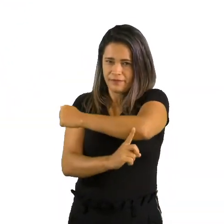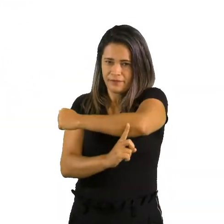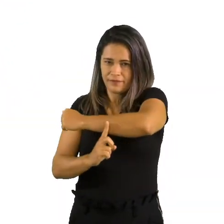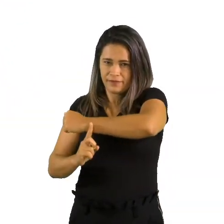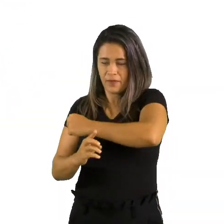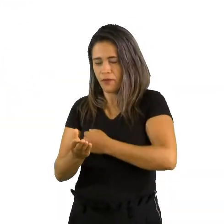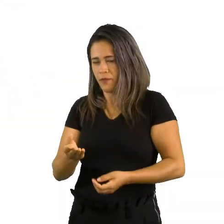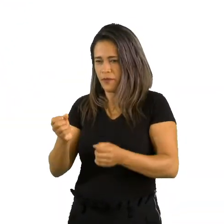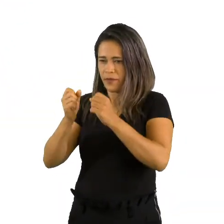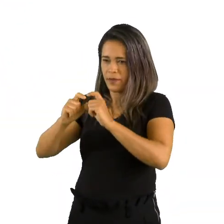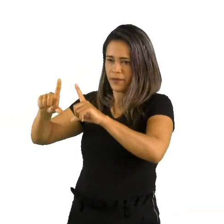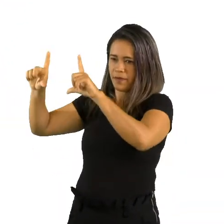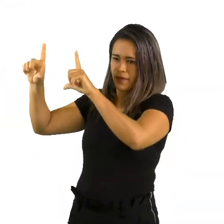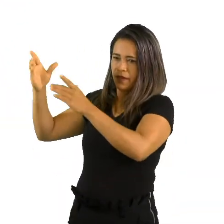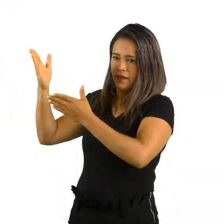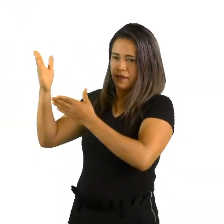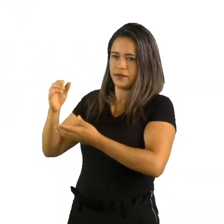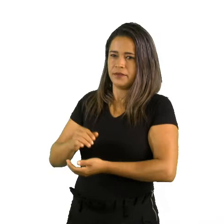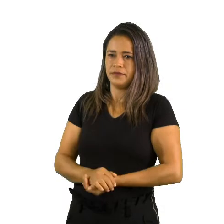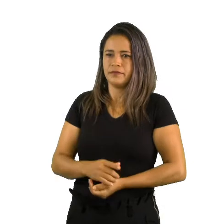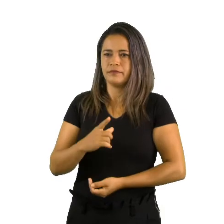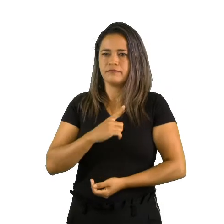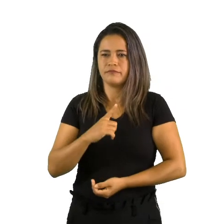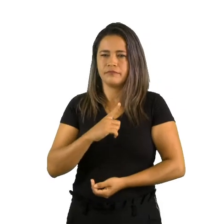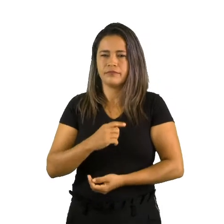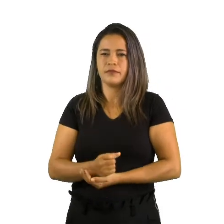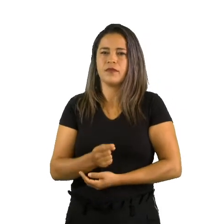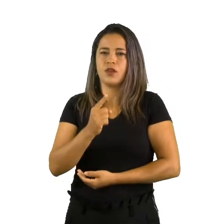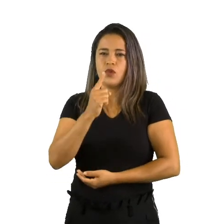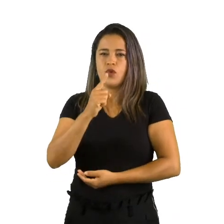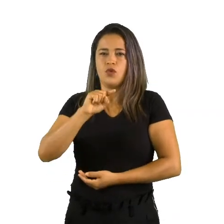slide. Eu tenho lá